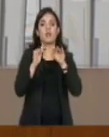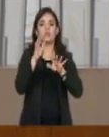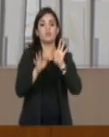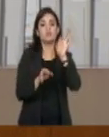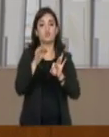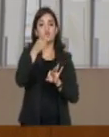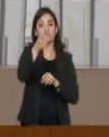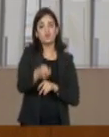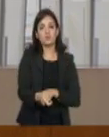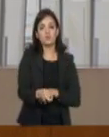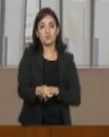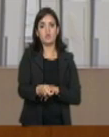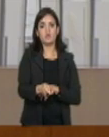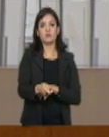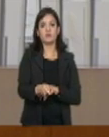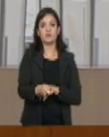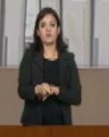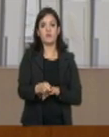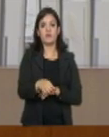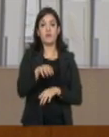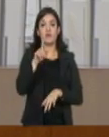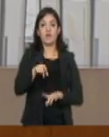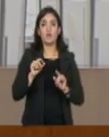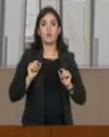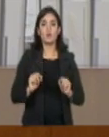tese, um caráter de